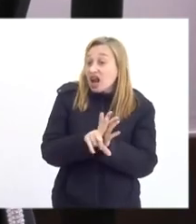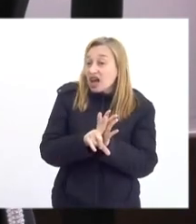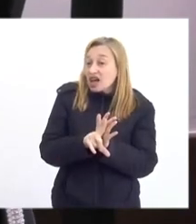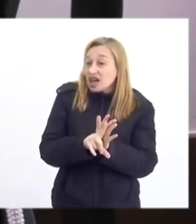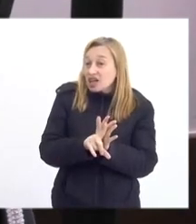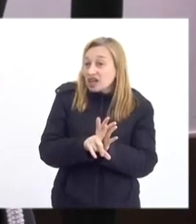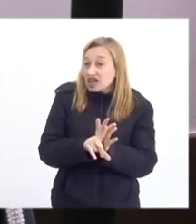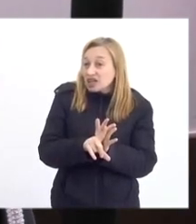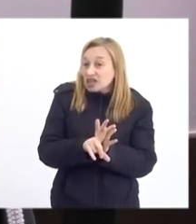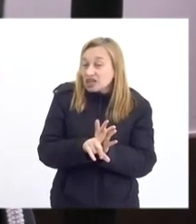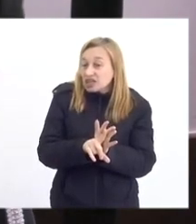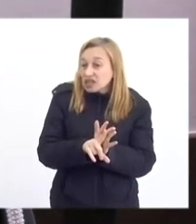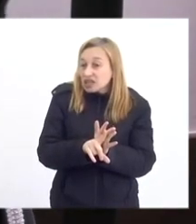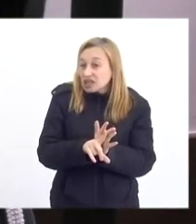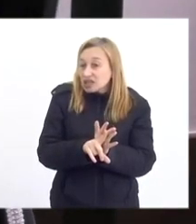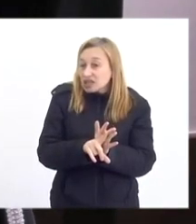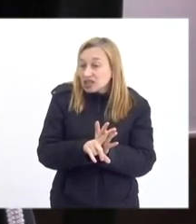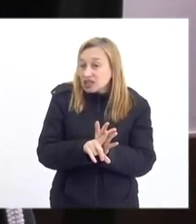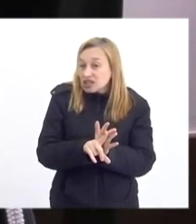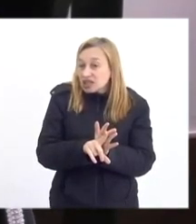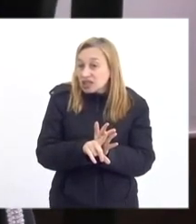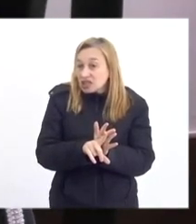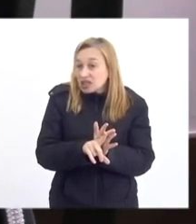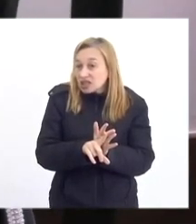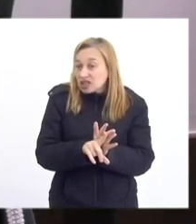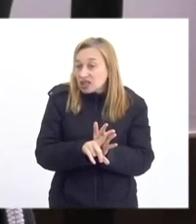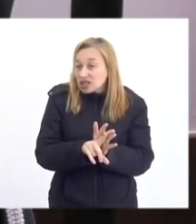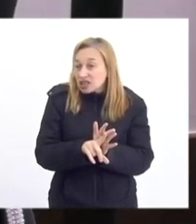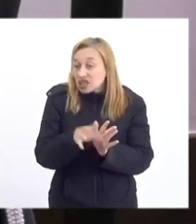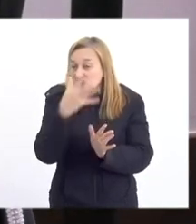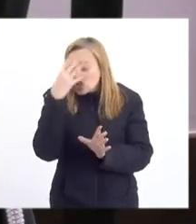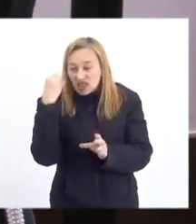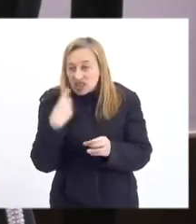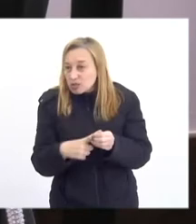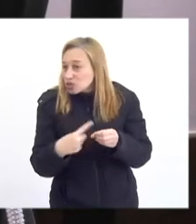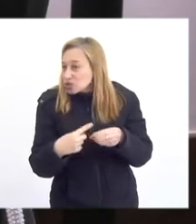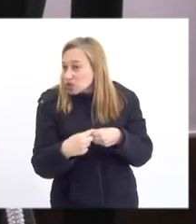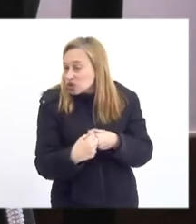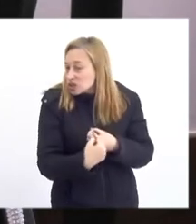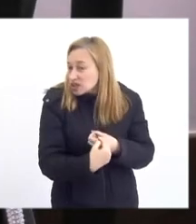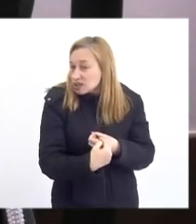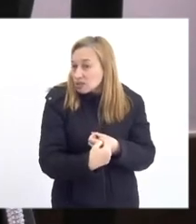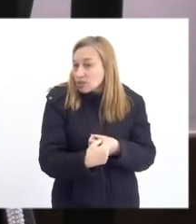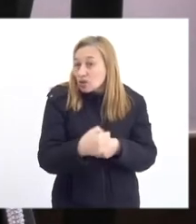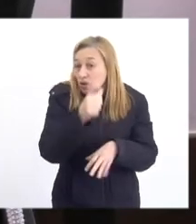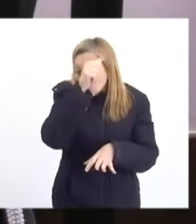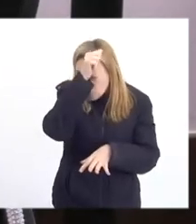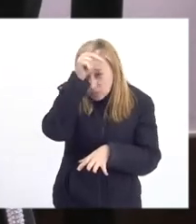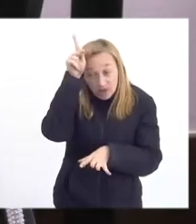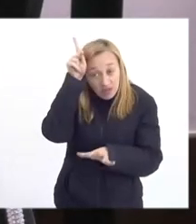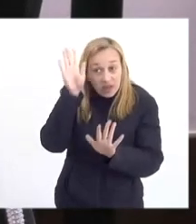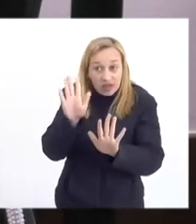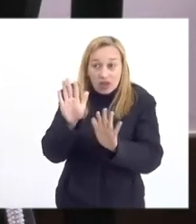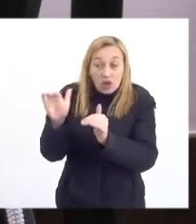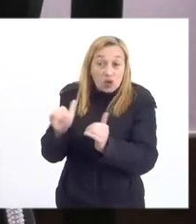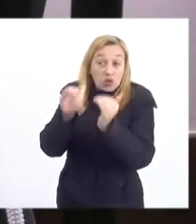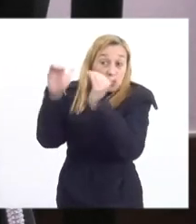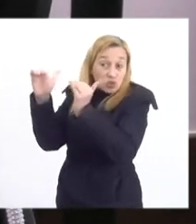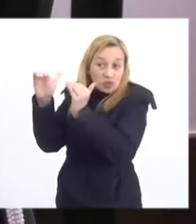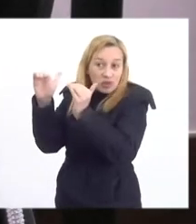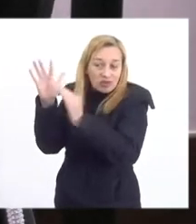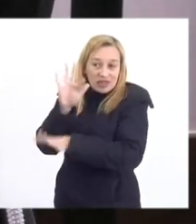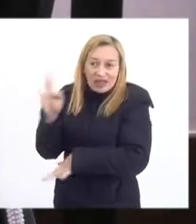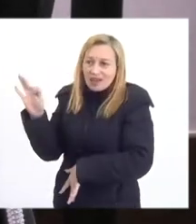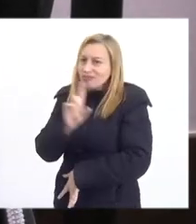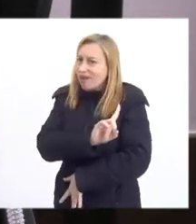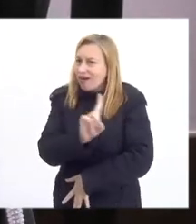o trator em cima dos municípios. O Supremo já decidiu. O Supremo não é só o Supremo decidiu,